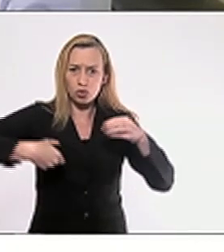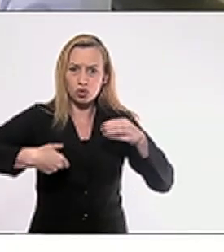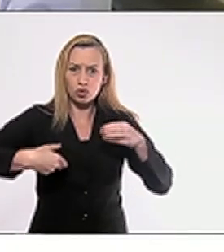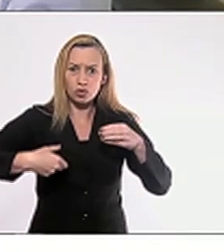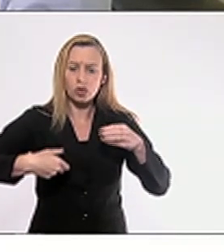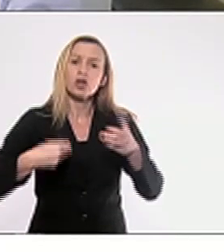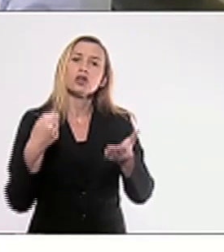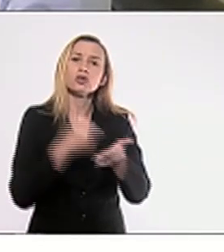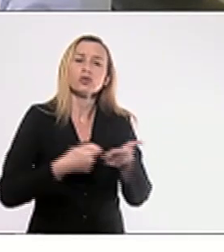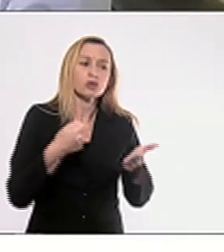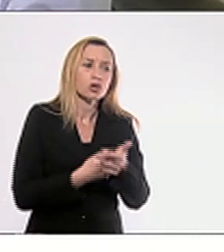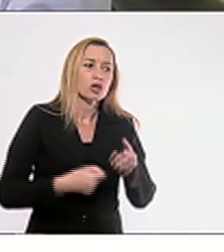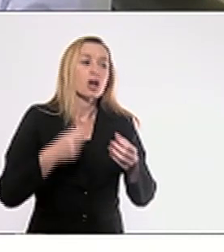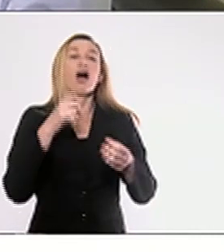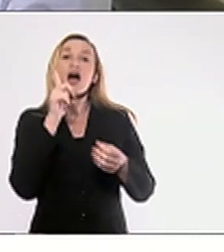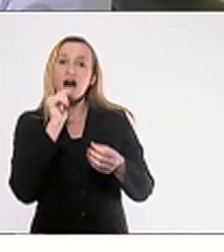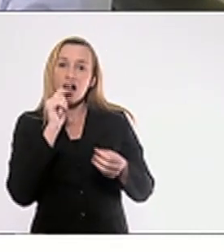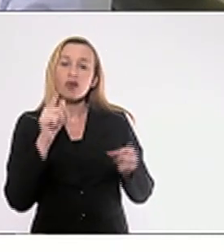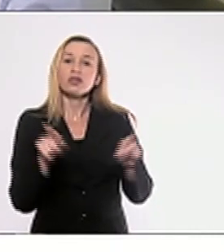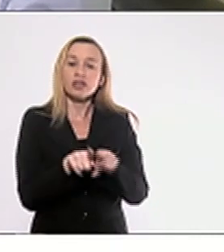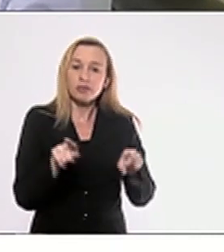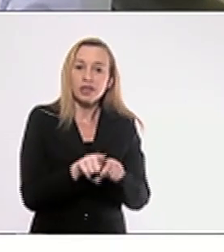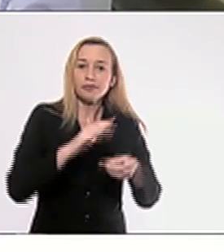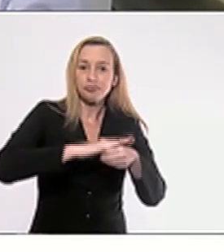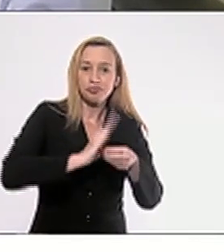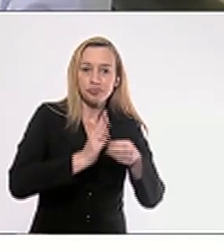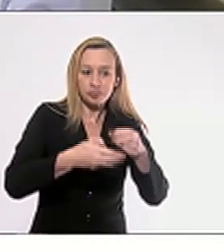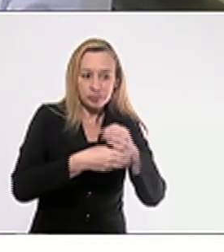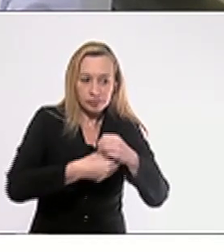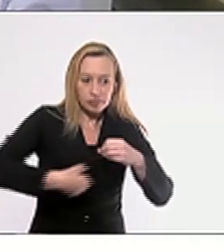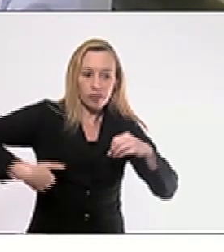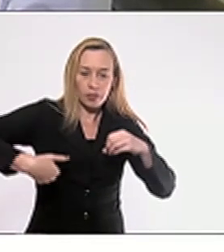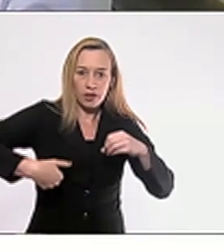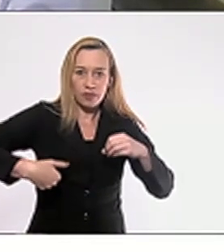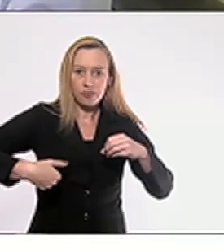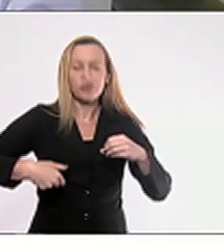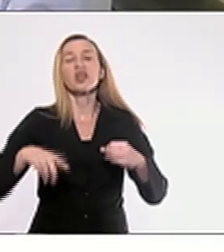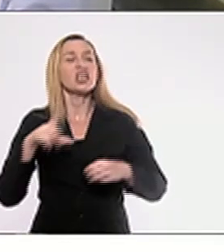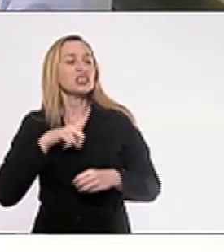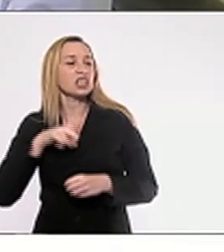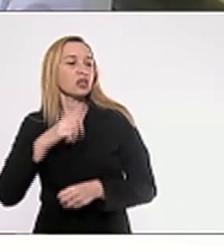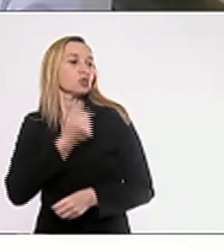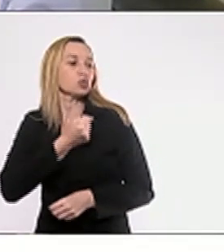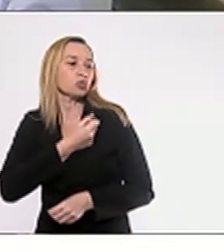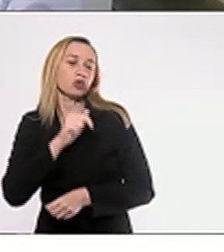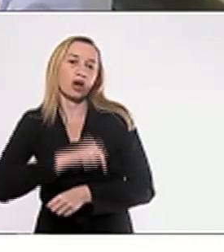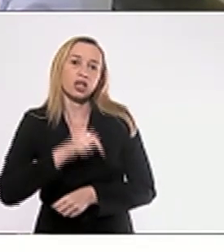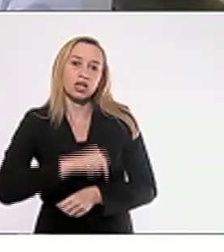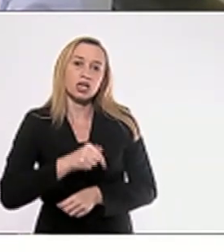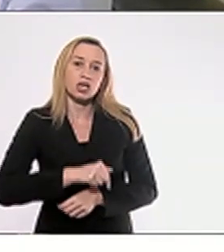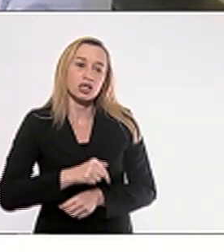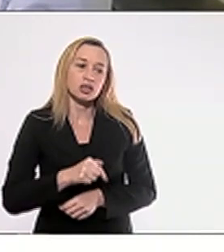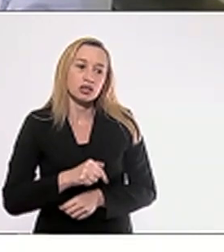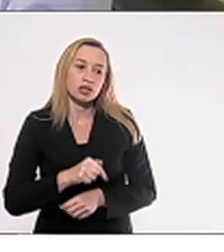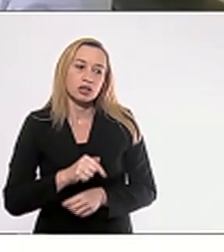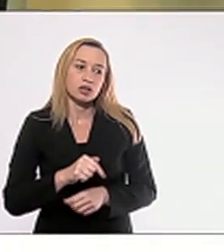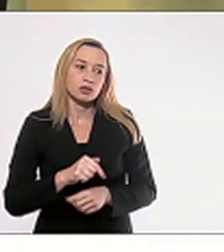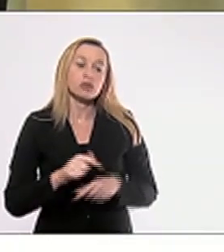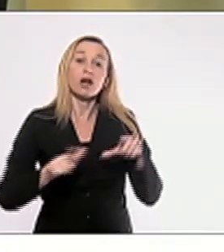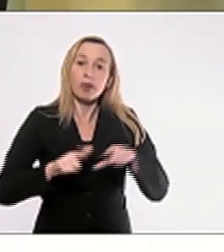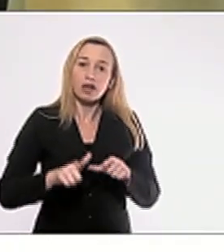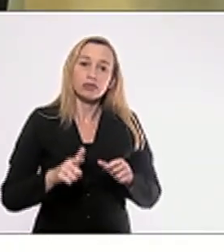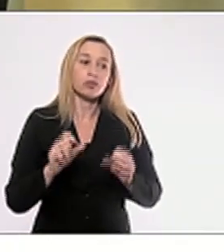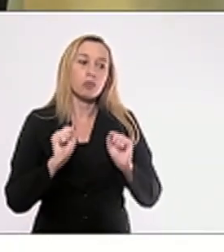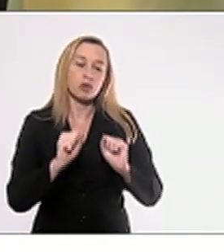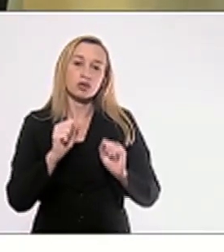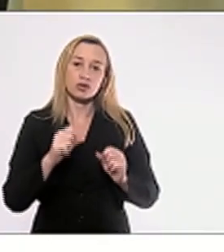cobrados pela água e pelo esgoto. Eles tiveram que contratar, e eu tenho até o número aqui da ação. Se quiser, eu posso passar